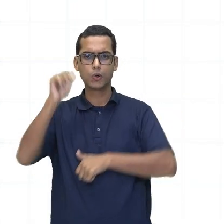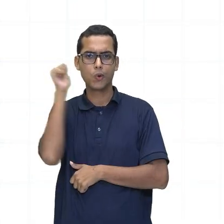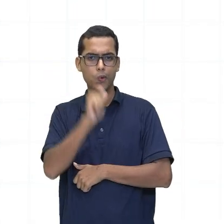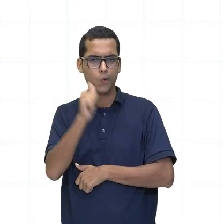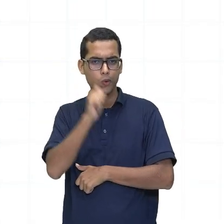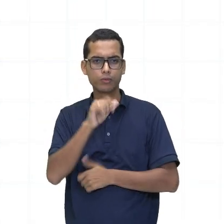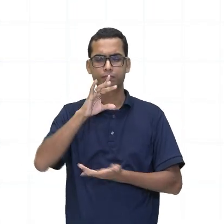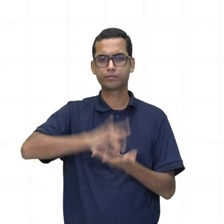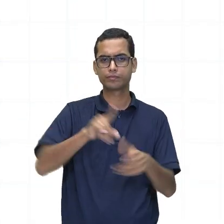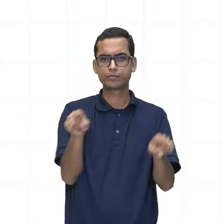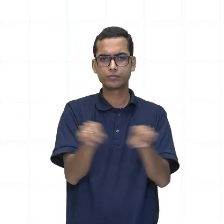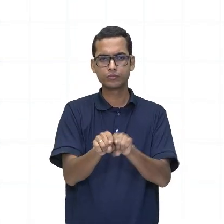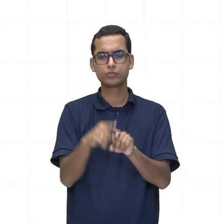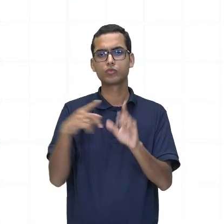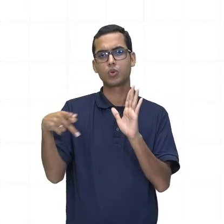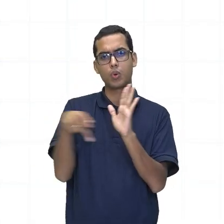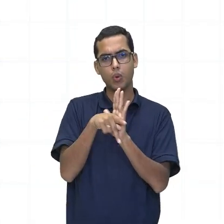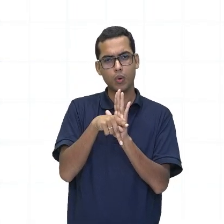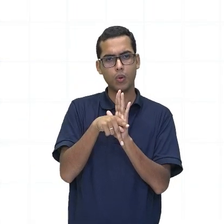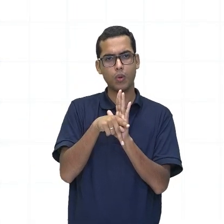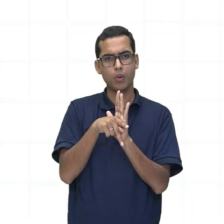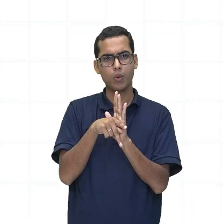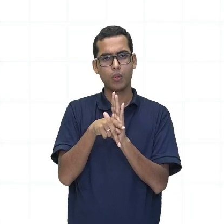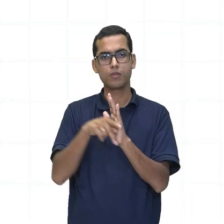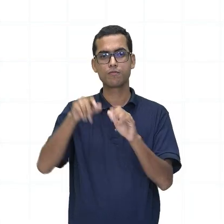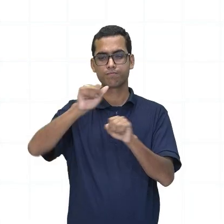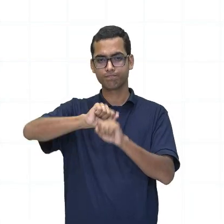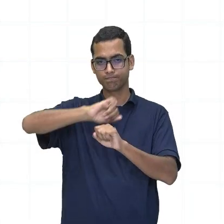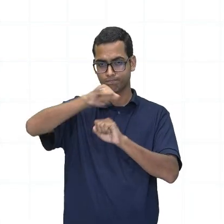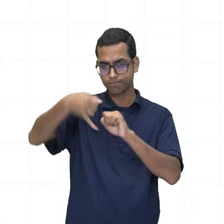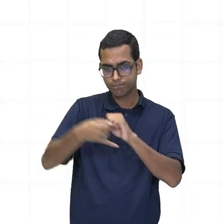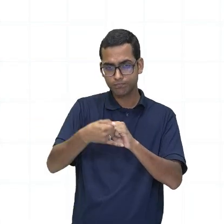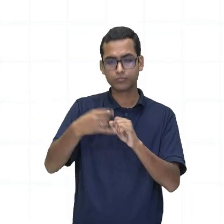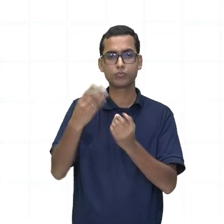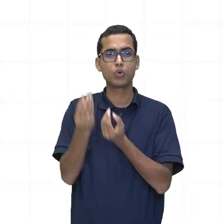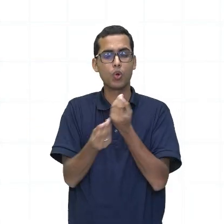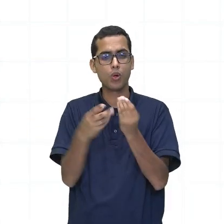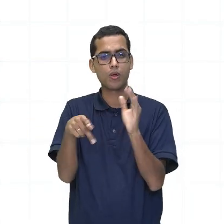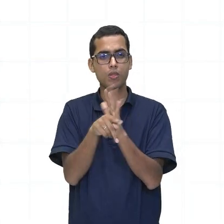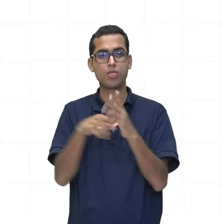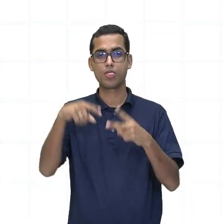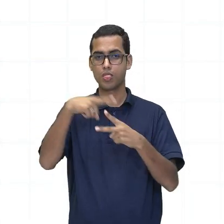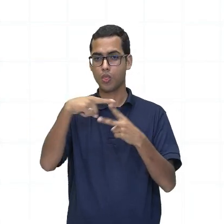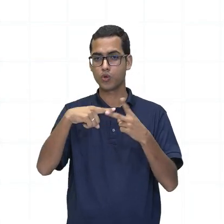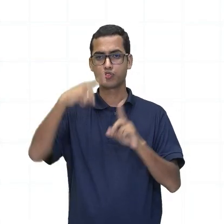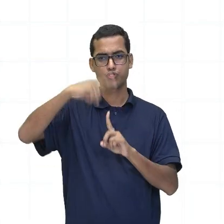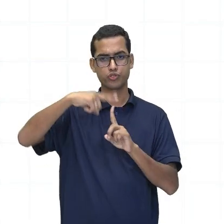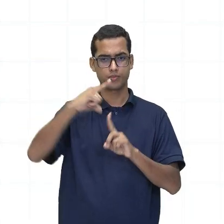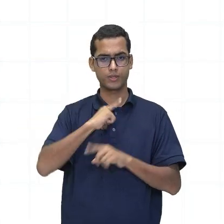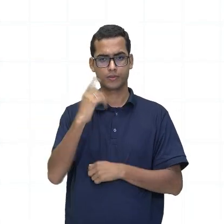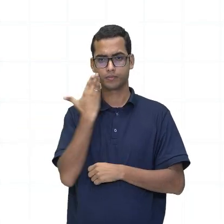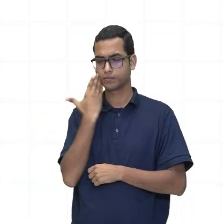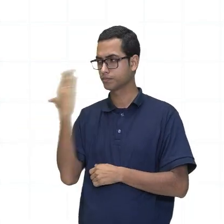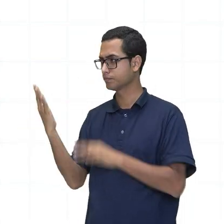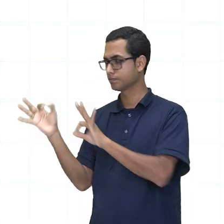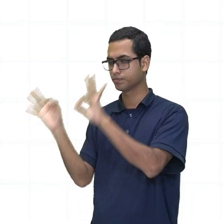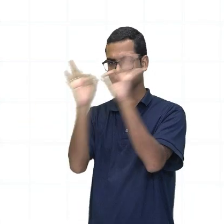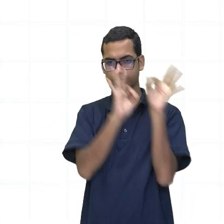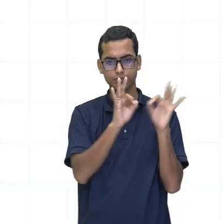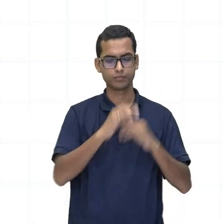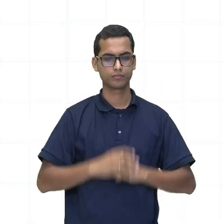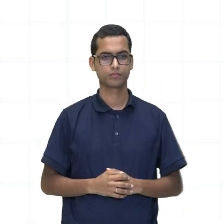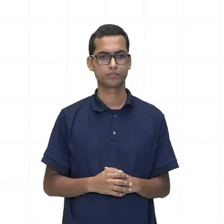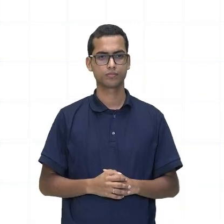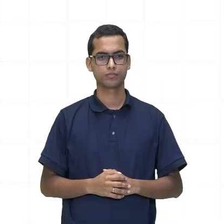são divididos em 2 tipos, tá? Masculino e feminino, vamos lá como é que ele é classificado, divididos em 2 tipos. Então,